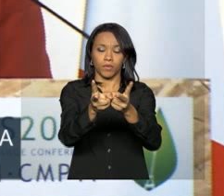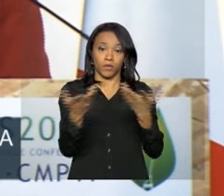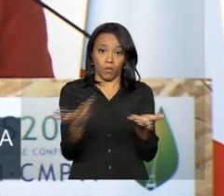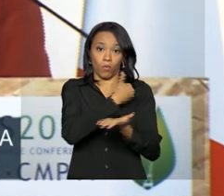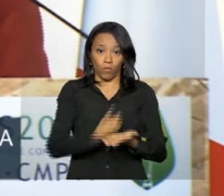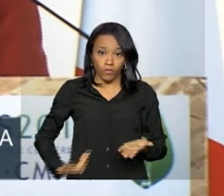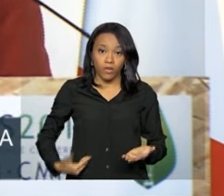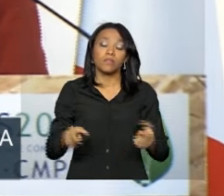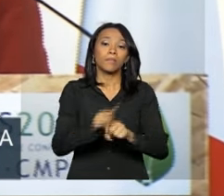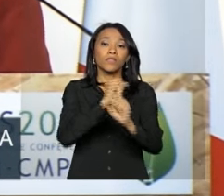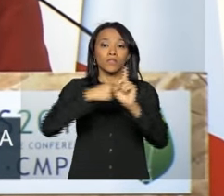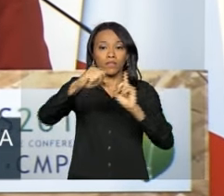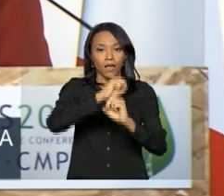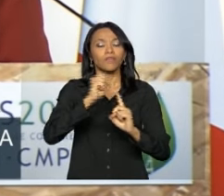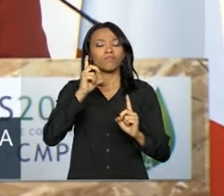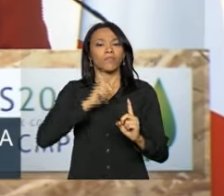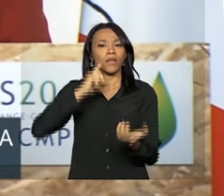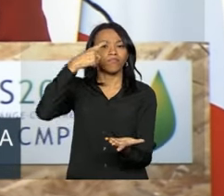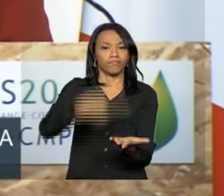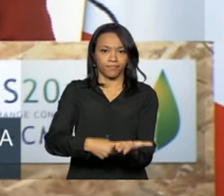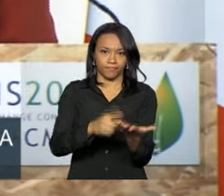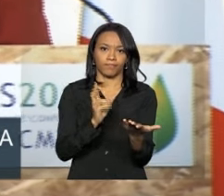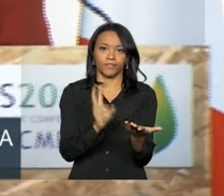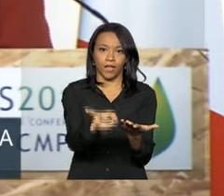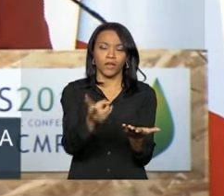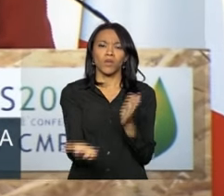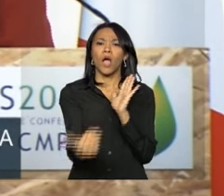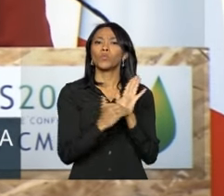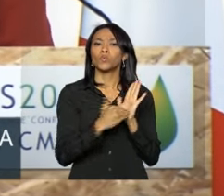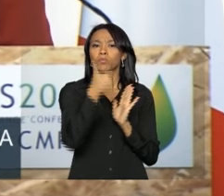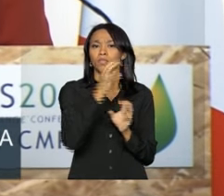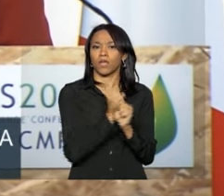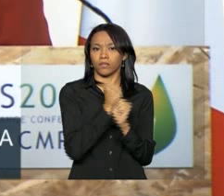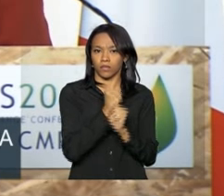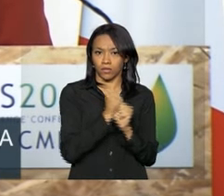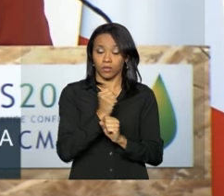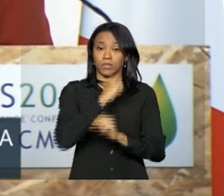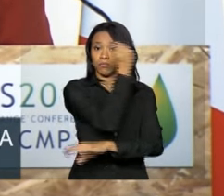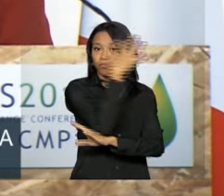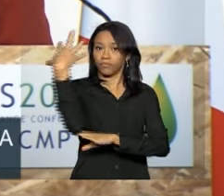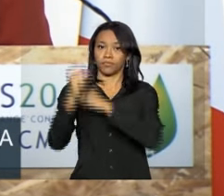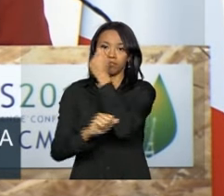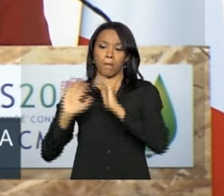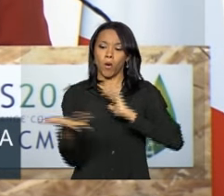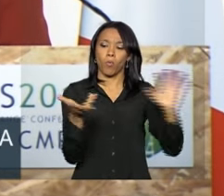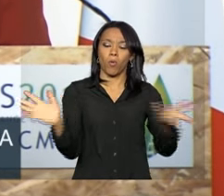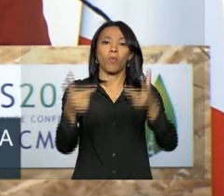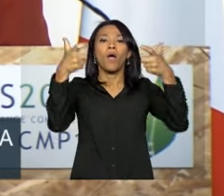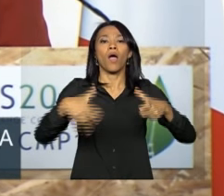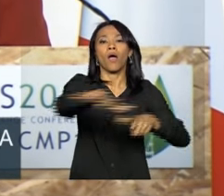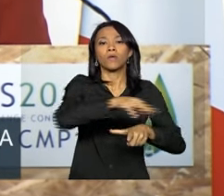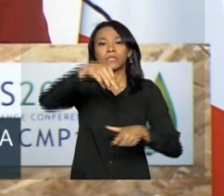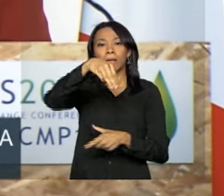estão fazendo a sua parte. Ao longo da última década, as taxas de desmatamento na Amazônia caíram cerca